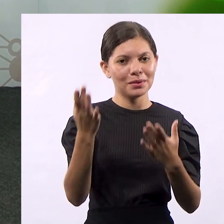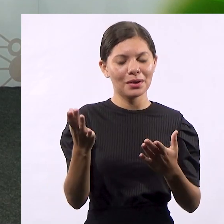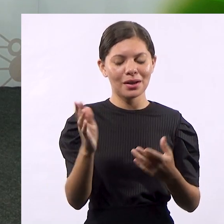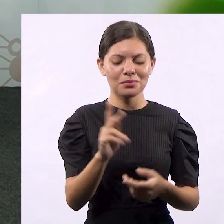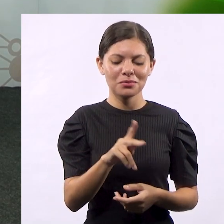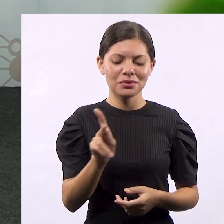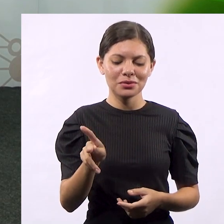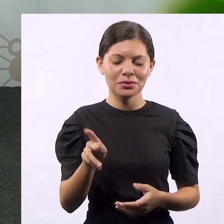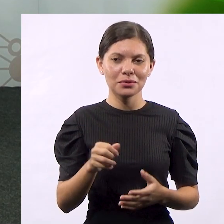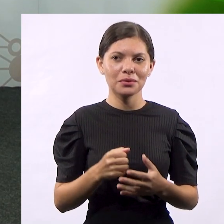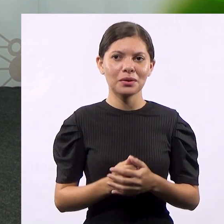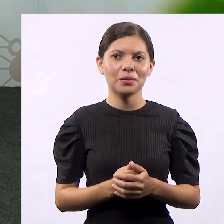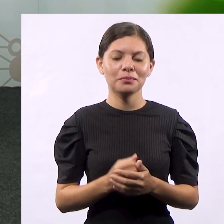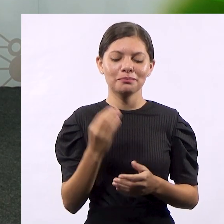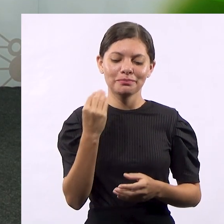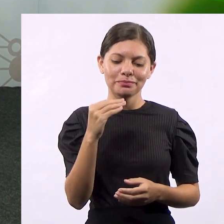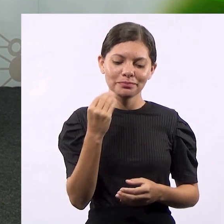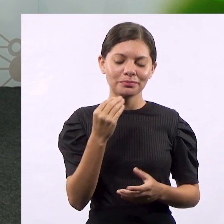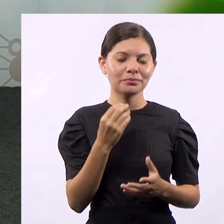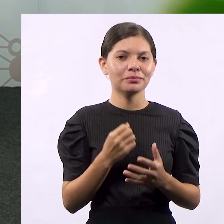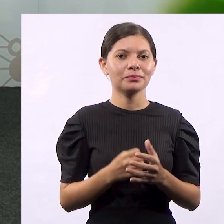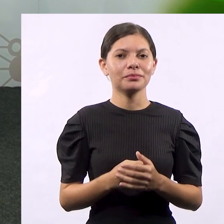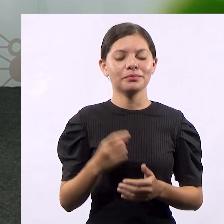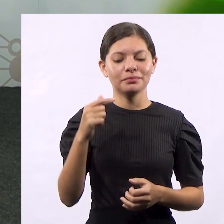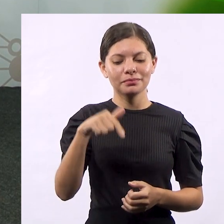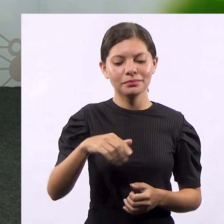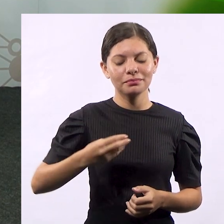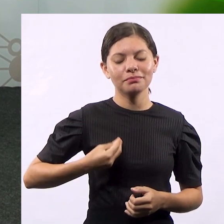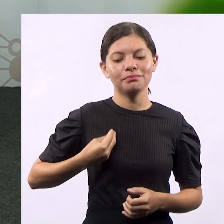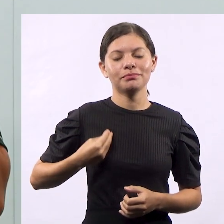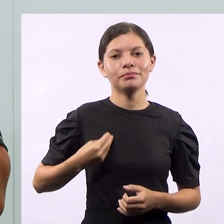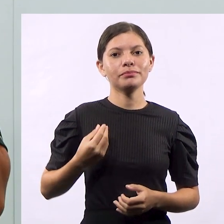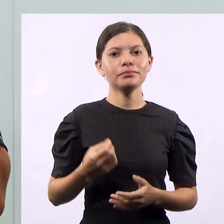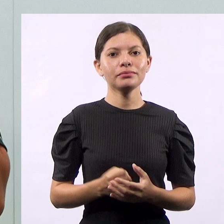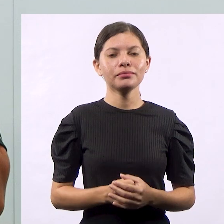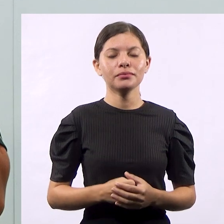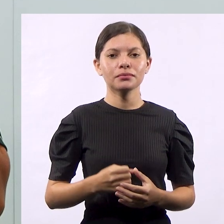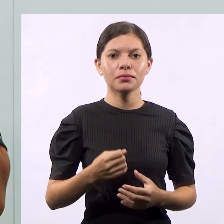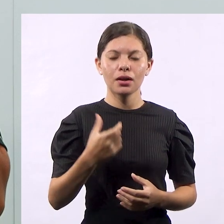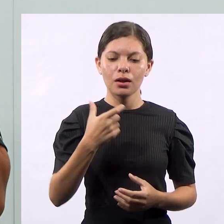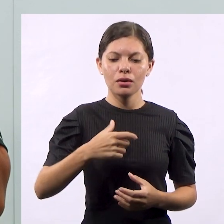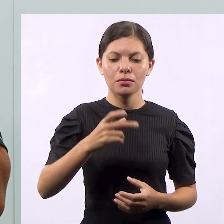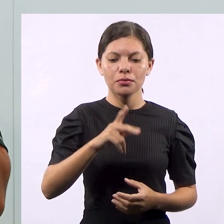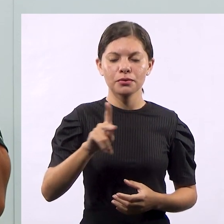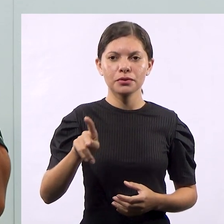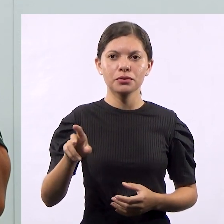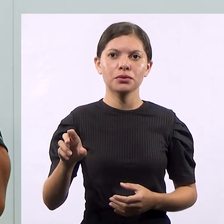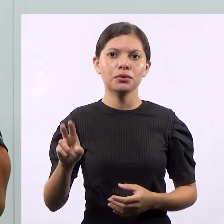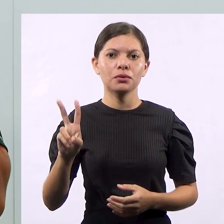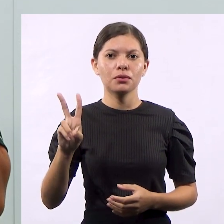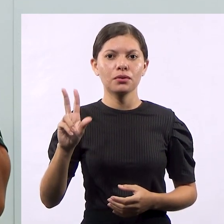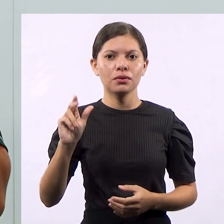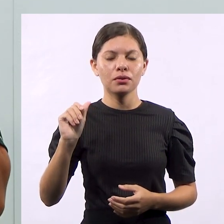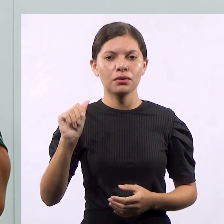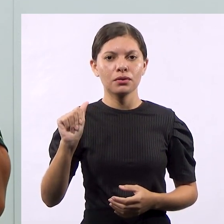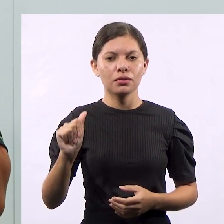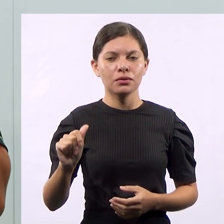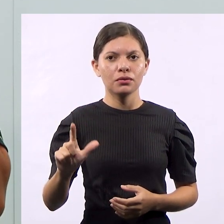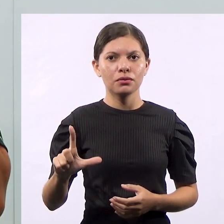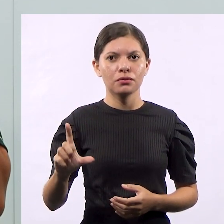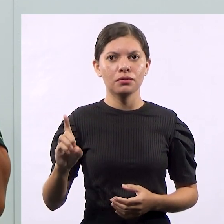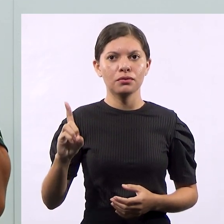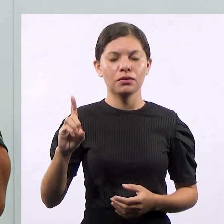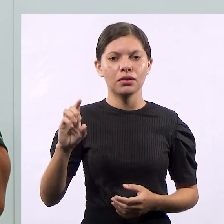pelo convite, pela oportunidade de mais uma vez estar aqui. Eu sou o professor Valderson, você já me conhece. Eu sou um